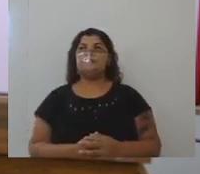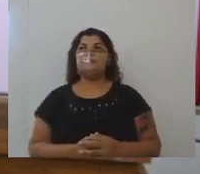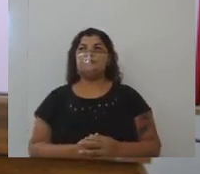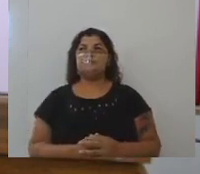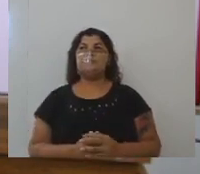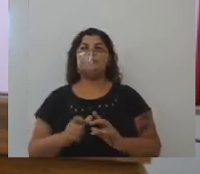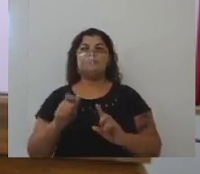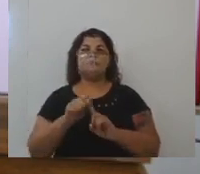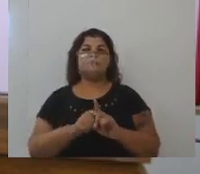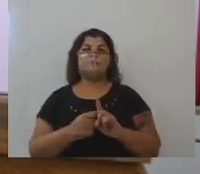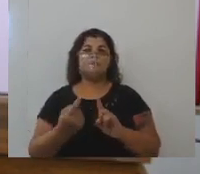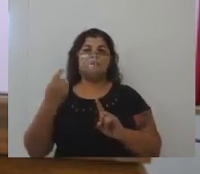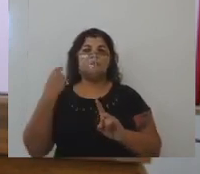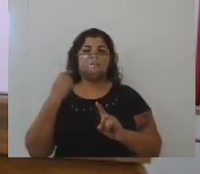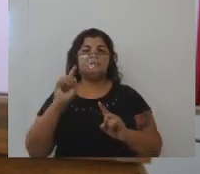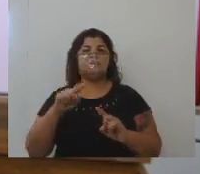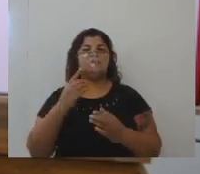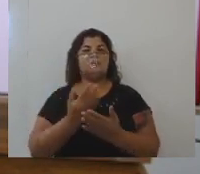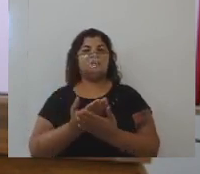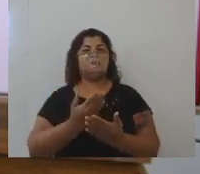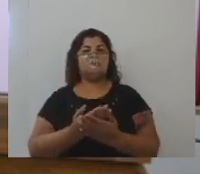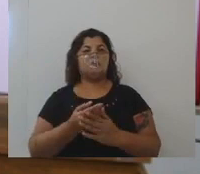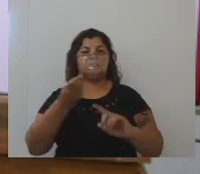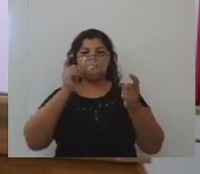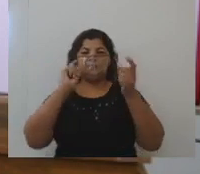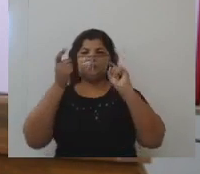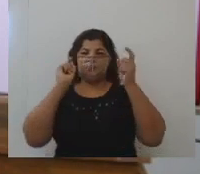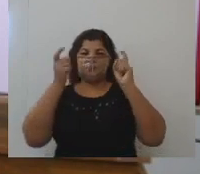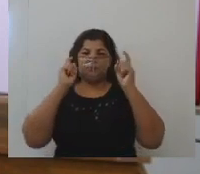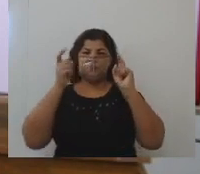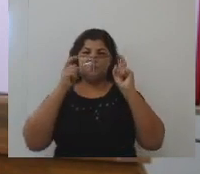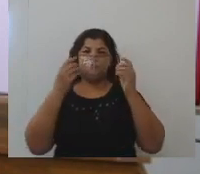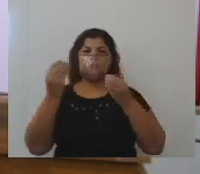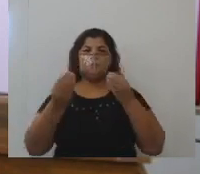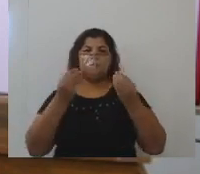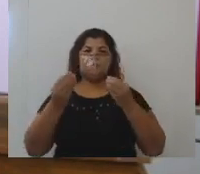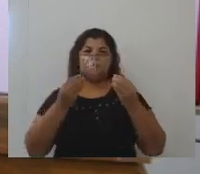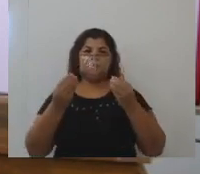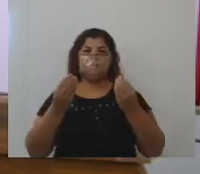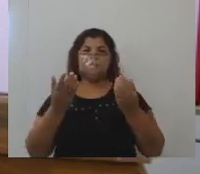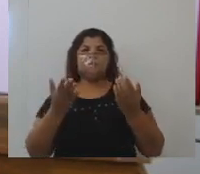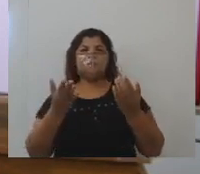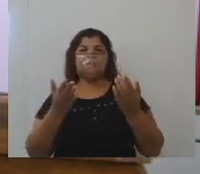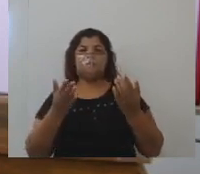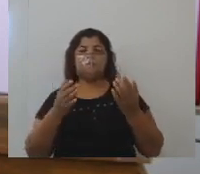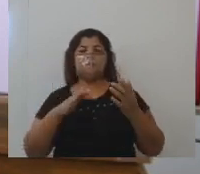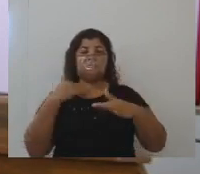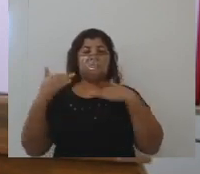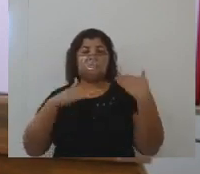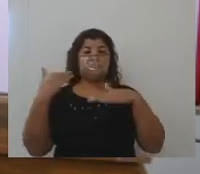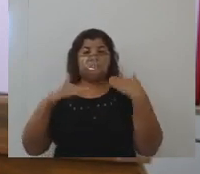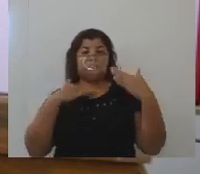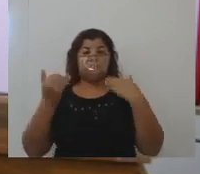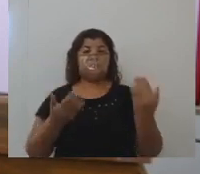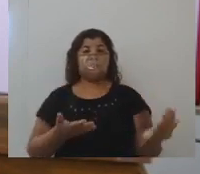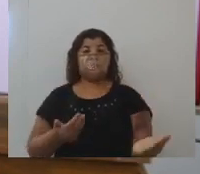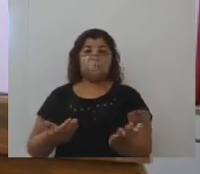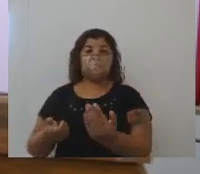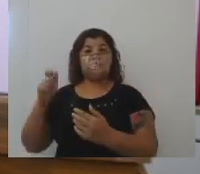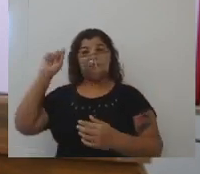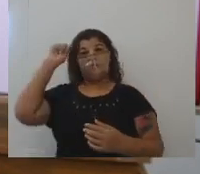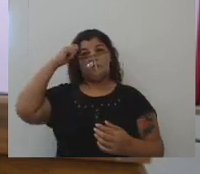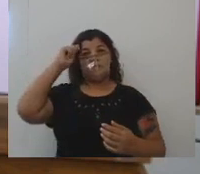Há um mês atrás a gente teve uma aula e a gente discutiu um pouco sobre genocídio. Genocídio é morte em massa da juventude